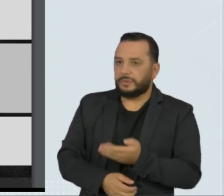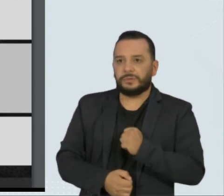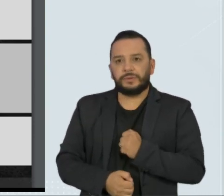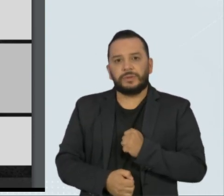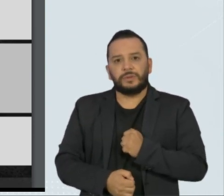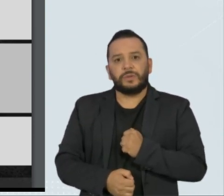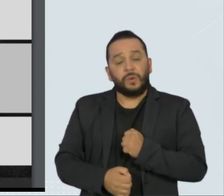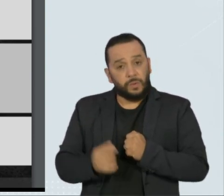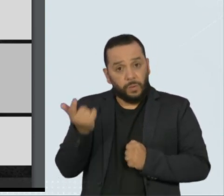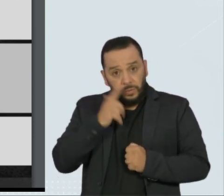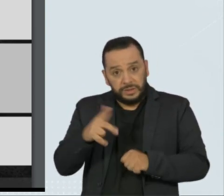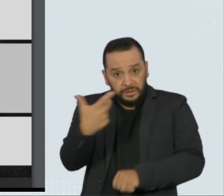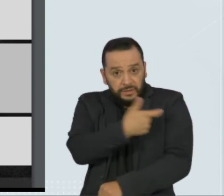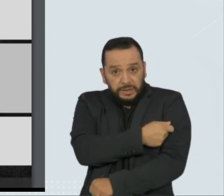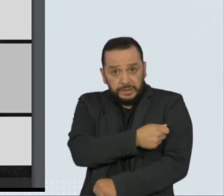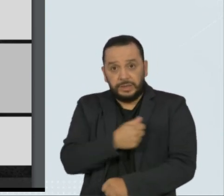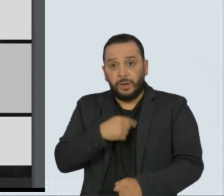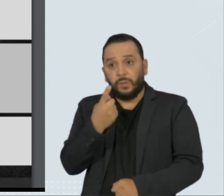vacina.